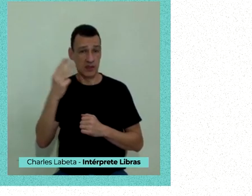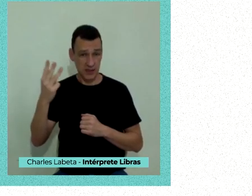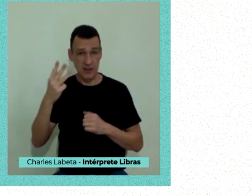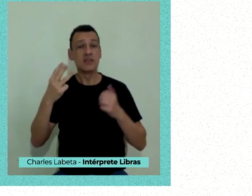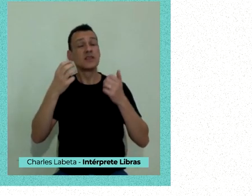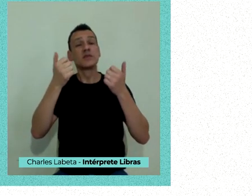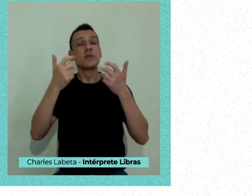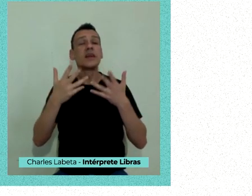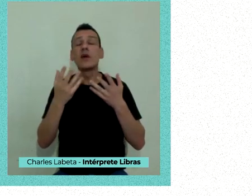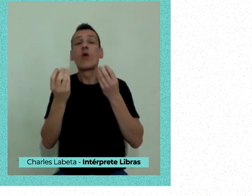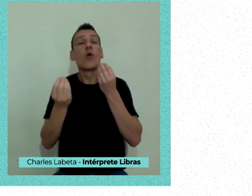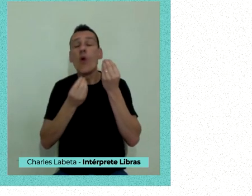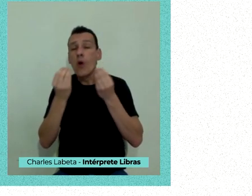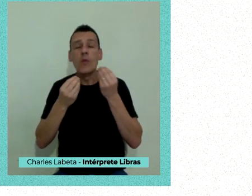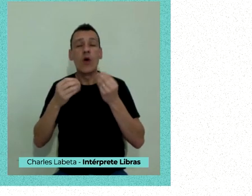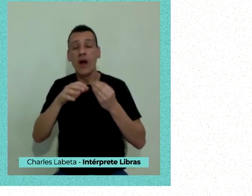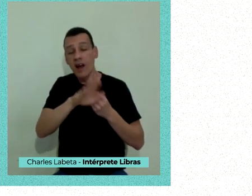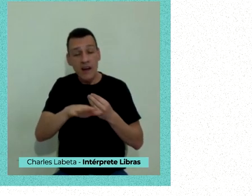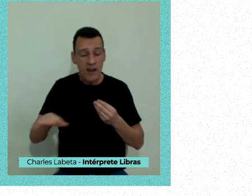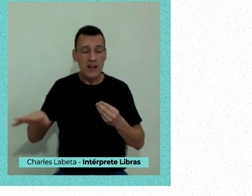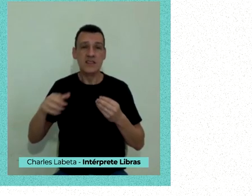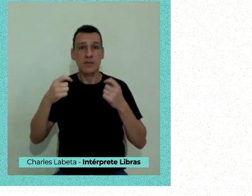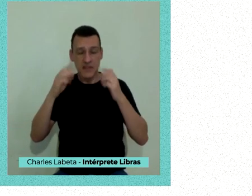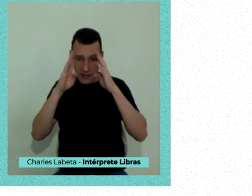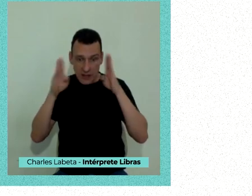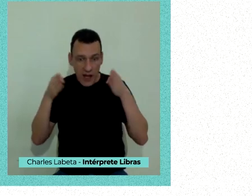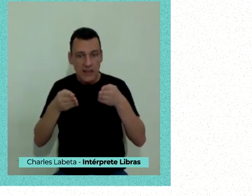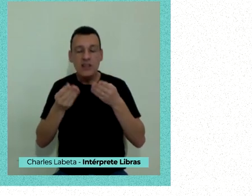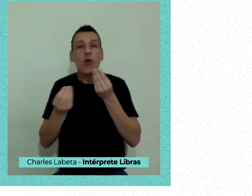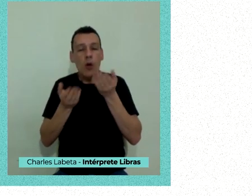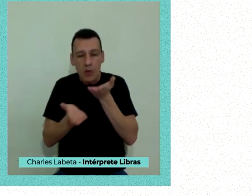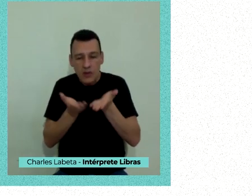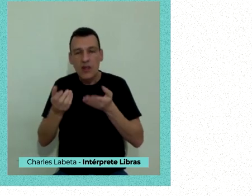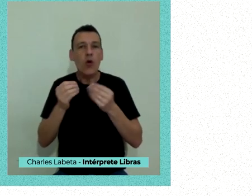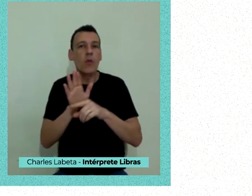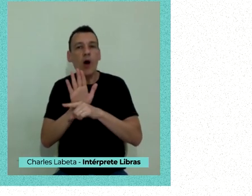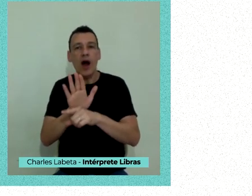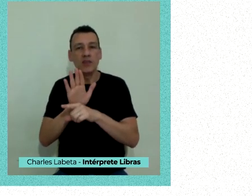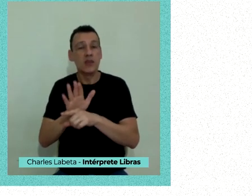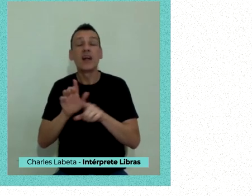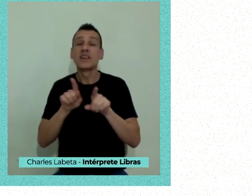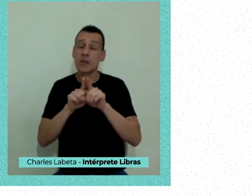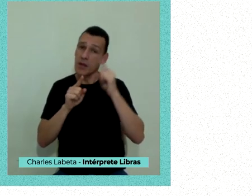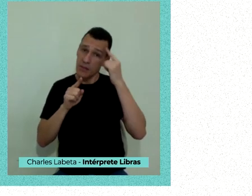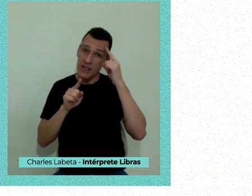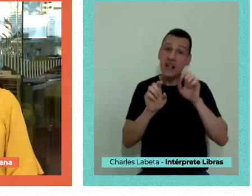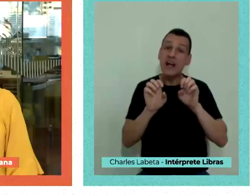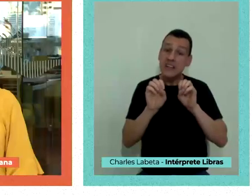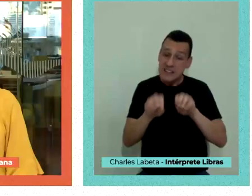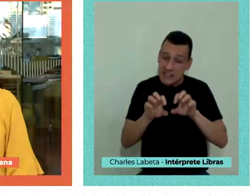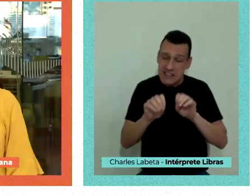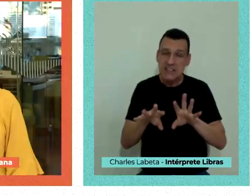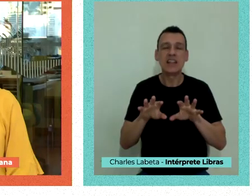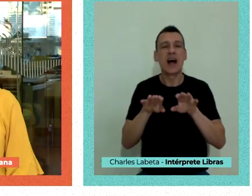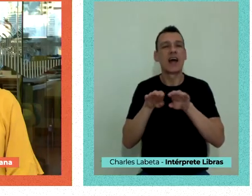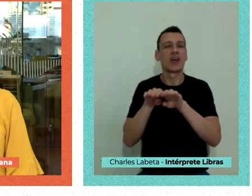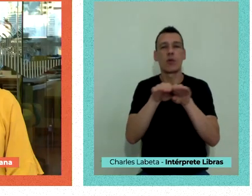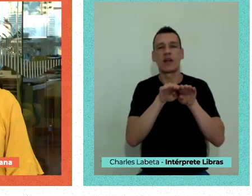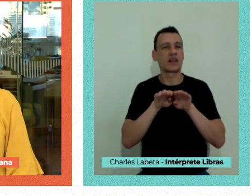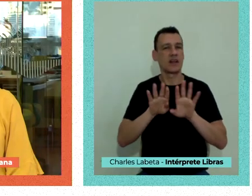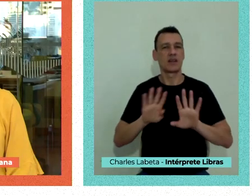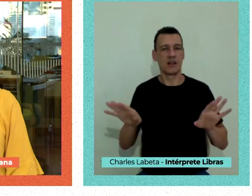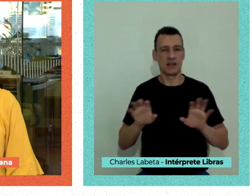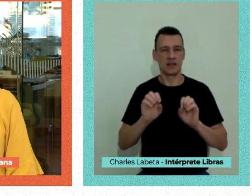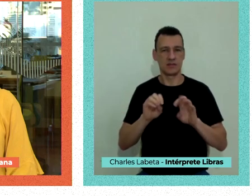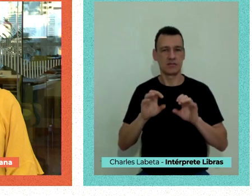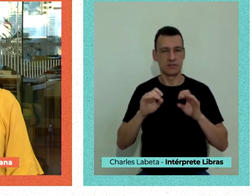e podem ser vistas e pensar principalmente numa educação igualitária. E quando a Lei 10.639, que